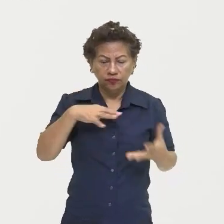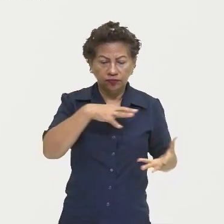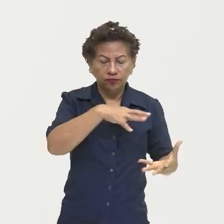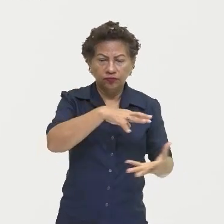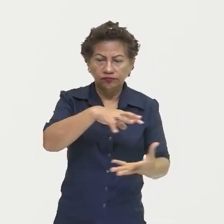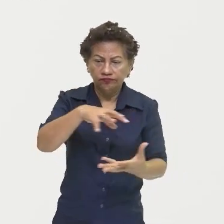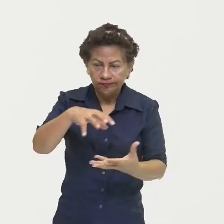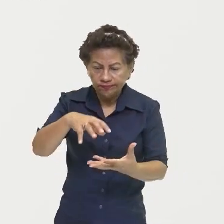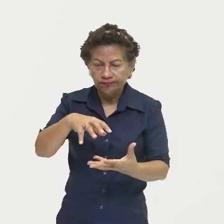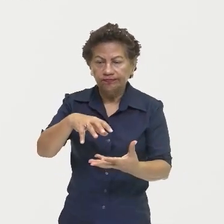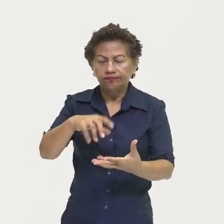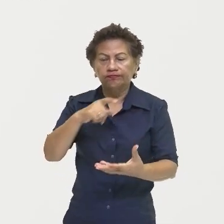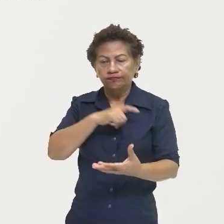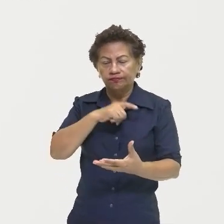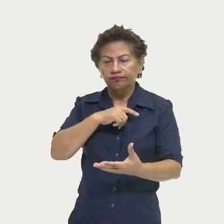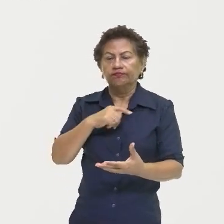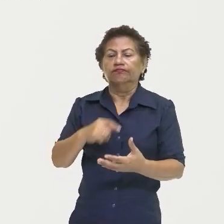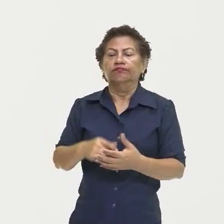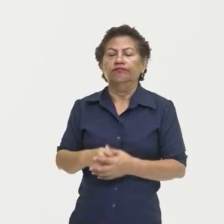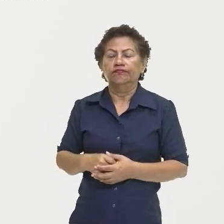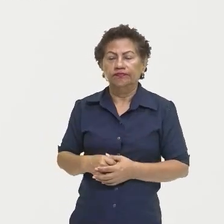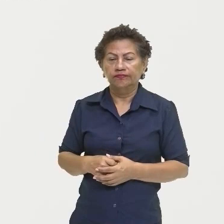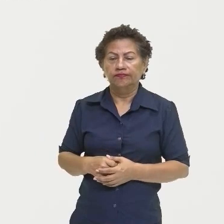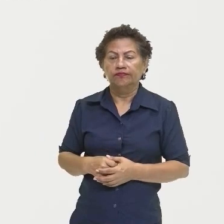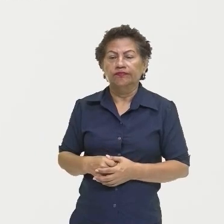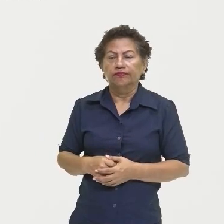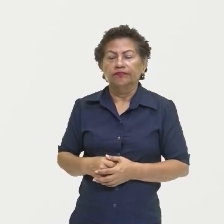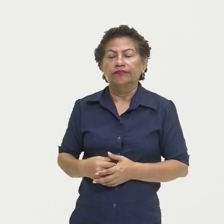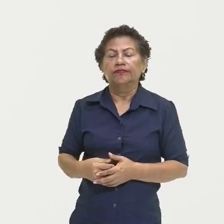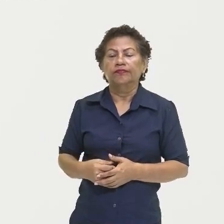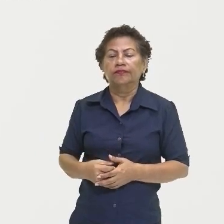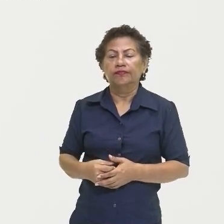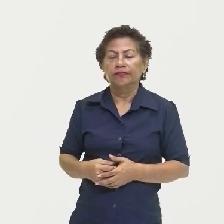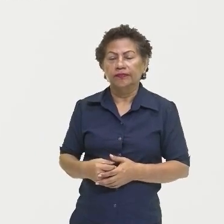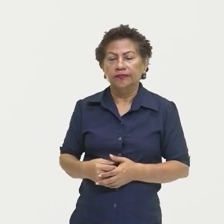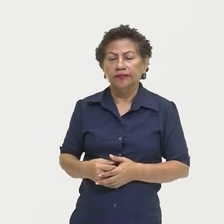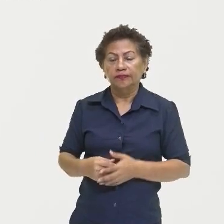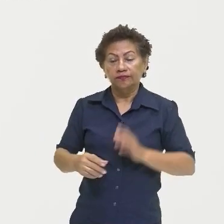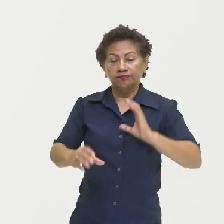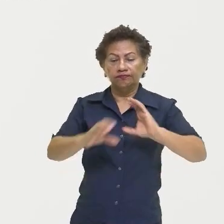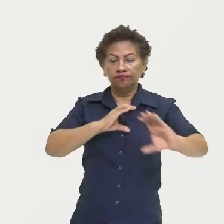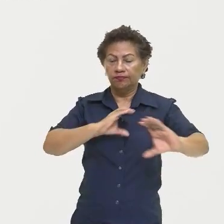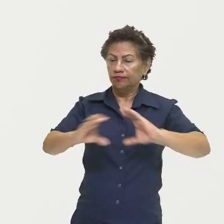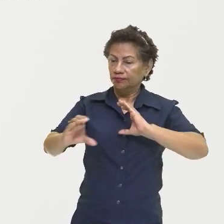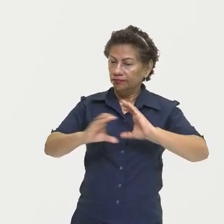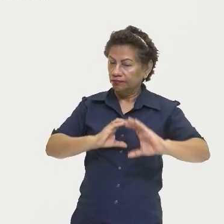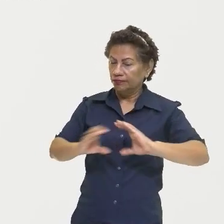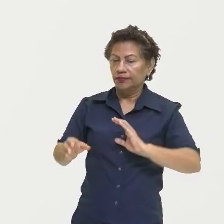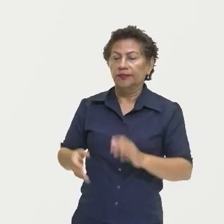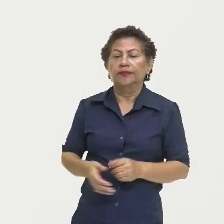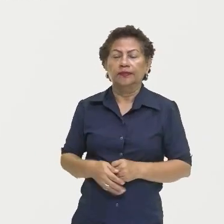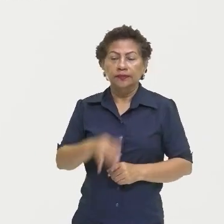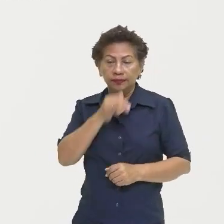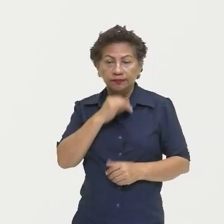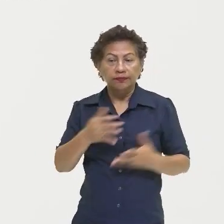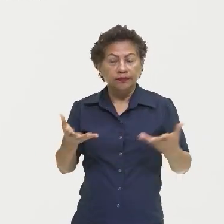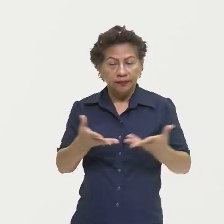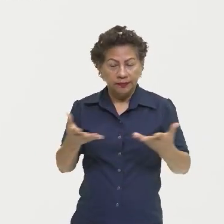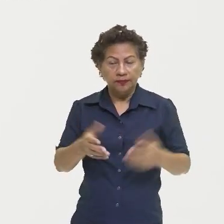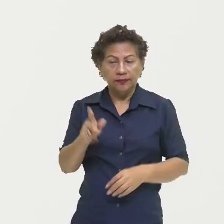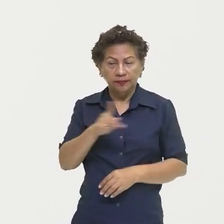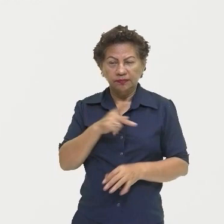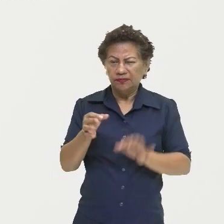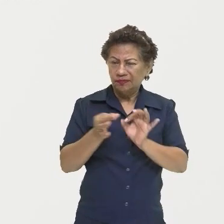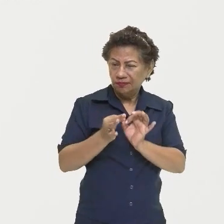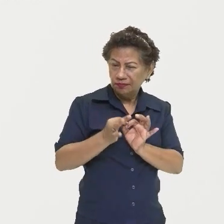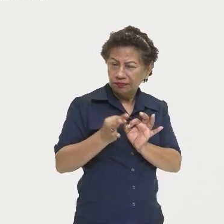de fibras, né, óticas e satélites de comunicação, inclusive a gente aqui, né? Estou aqui distante de vocês, mas é